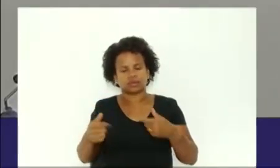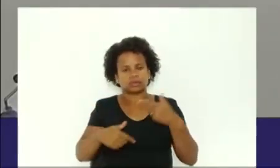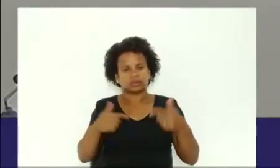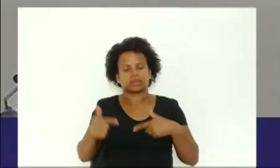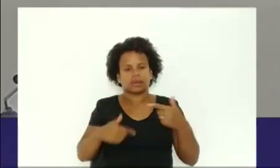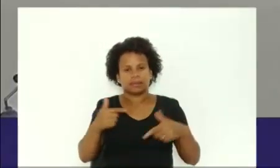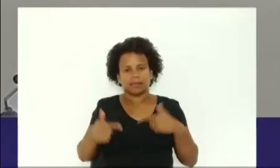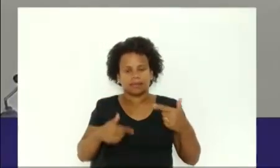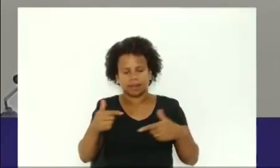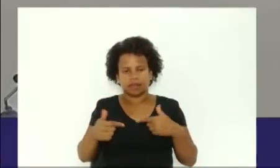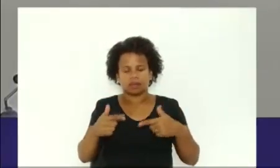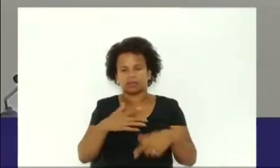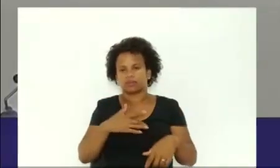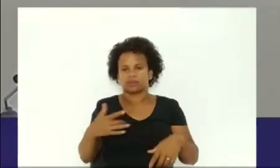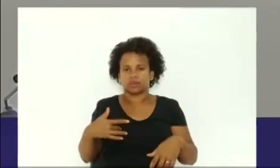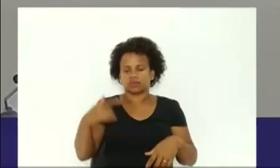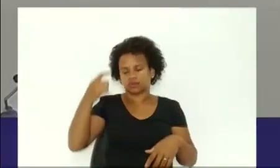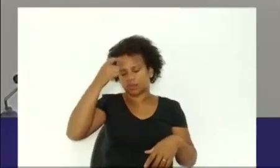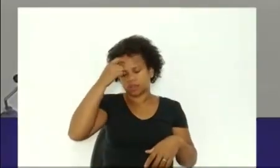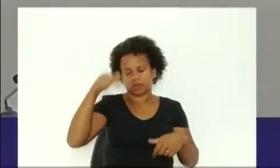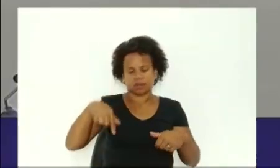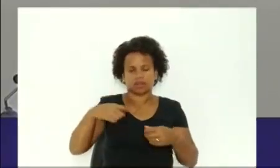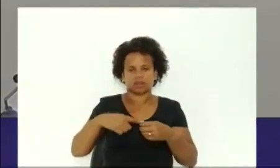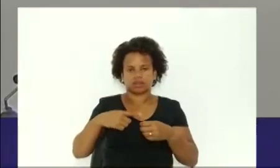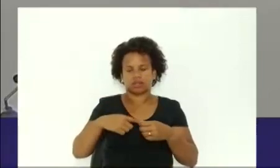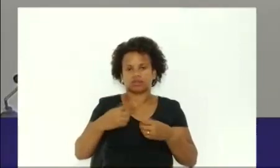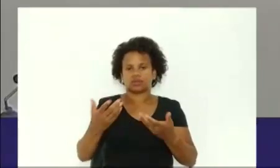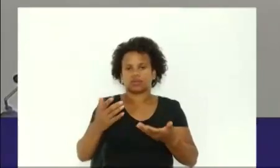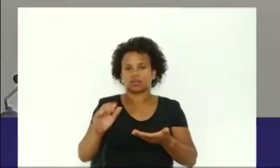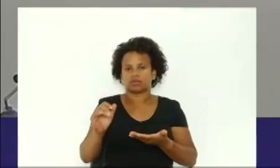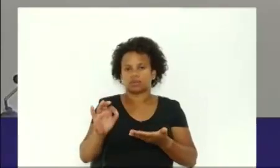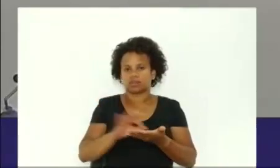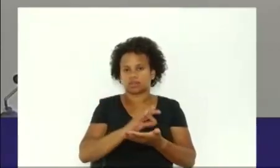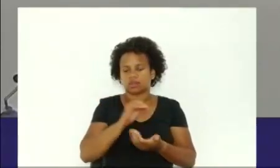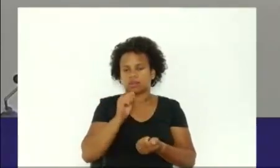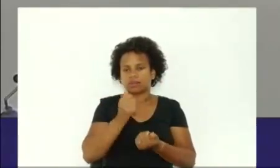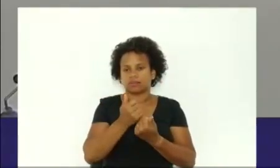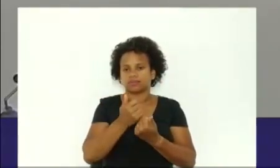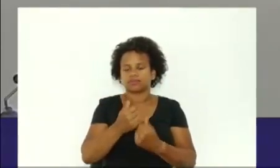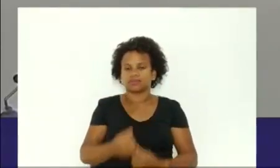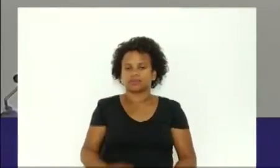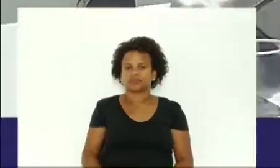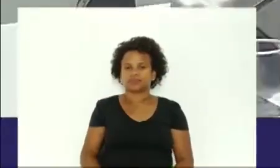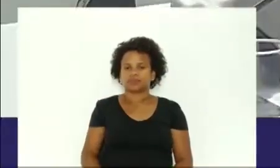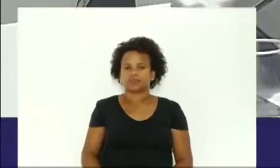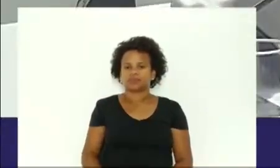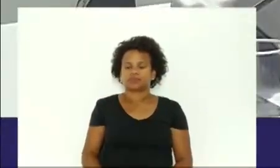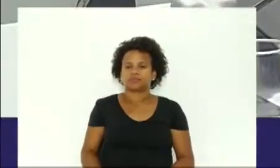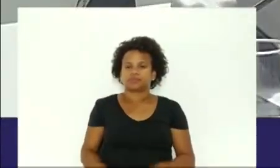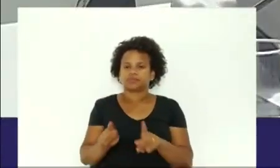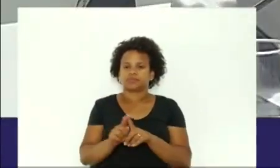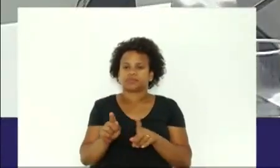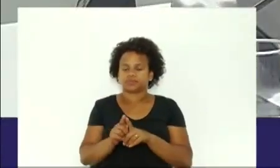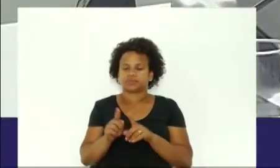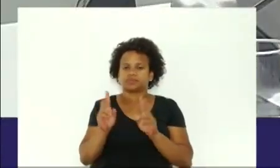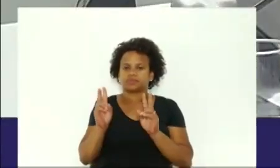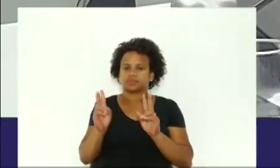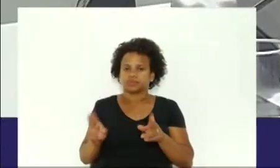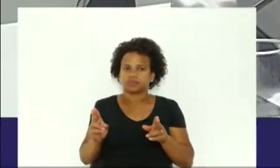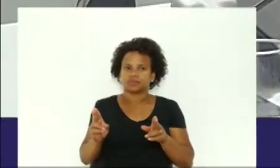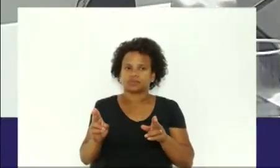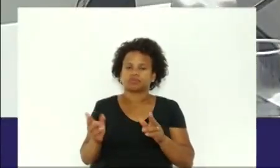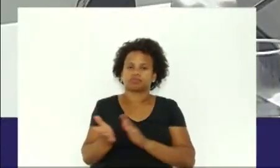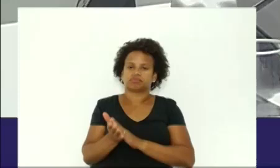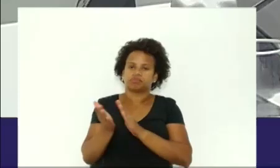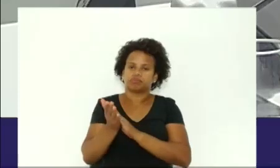pela saúde mental em nossa cidade. Gostaria de assinar em apoio. Também da mesma forma, parabéns,